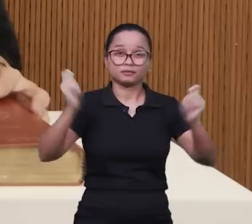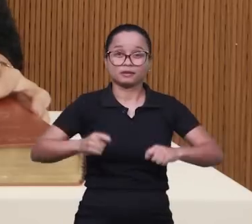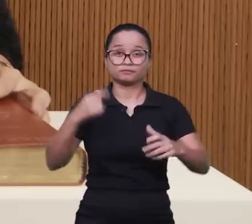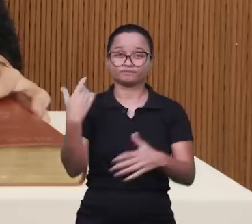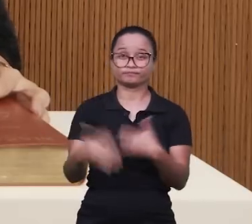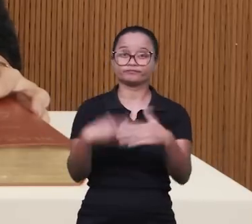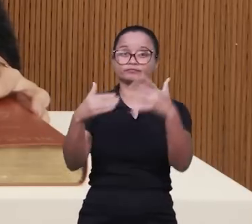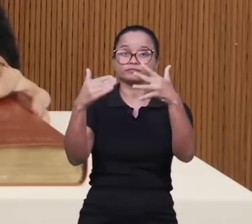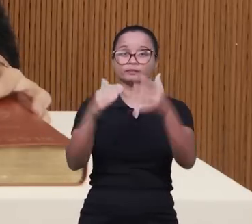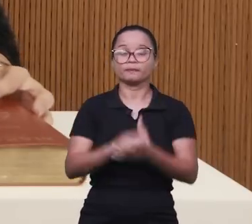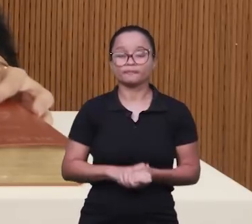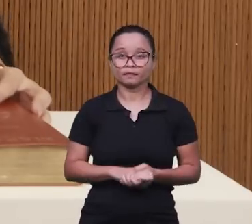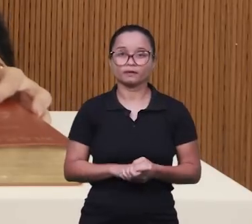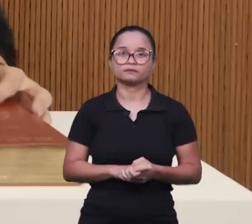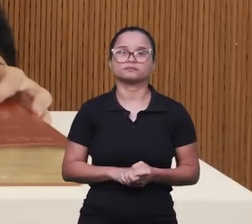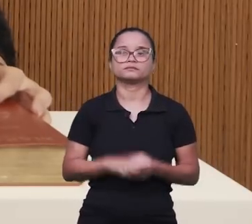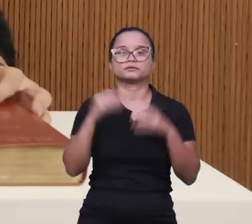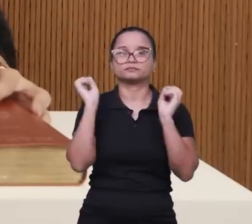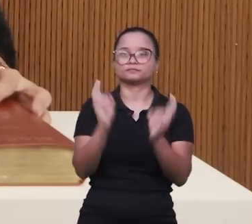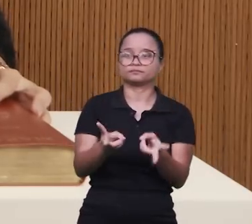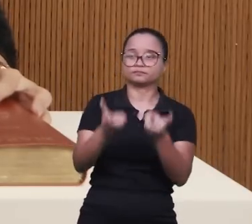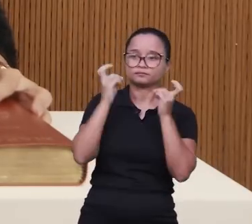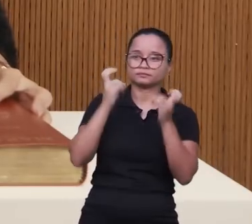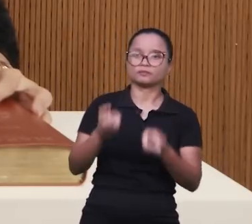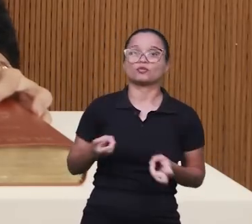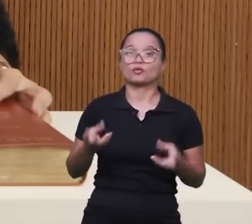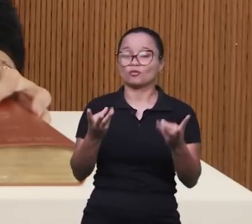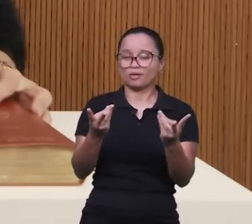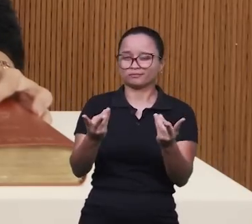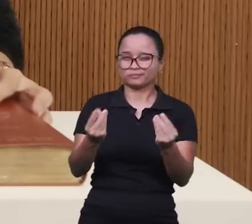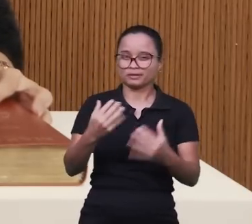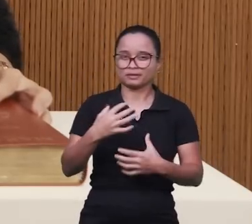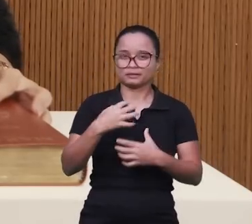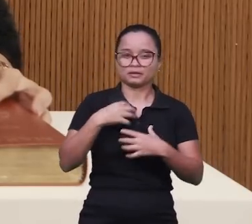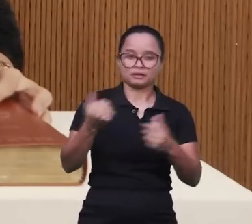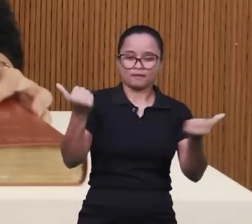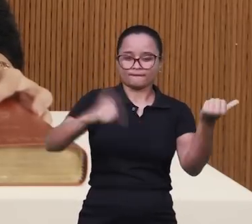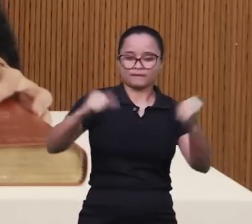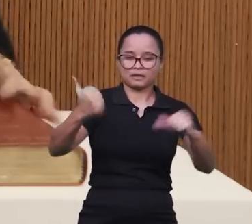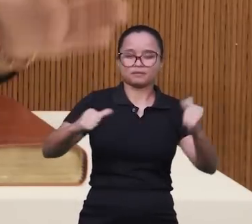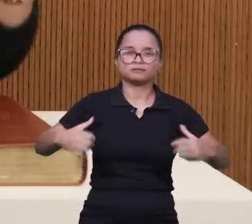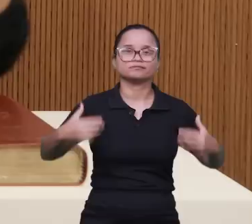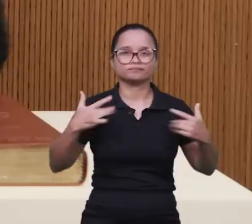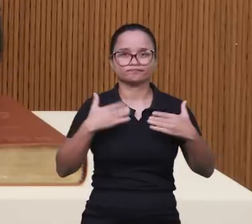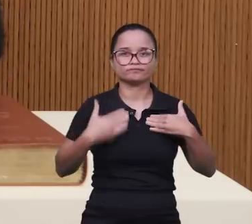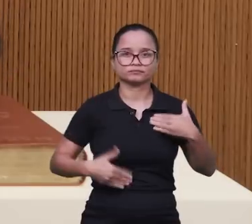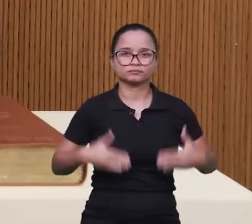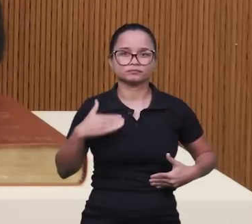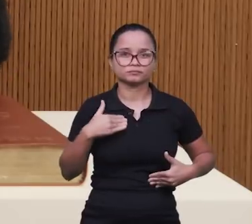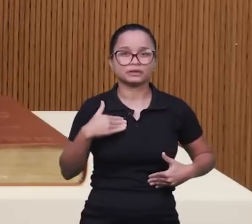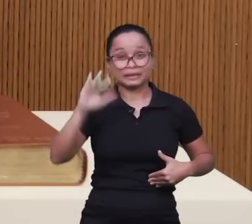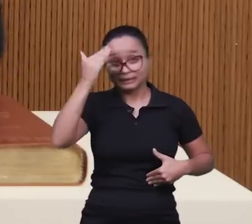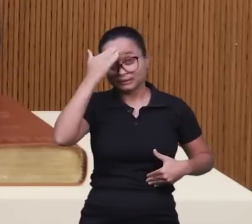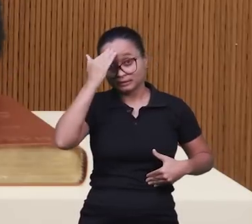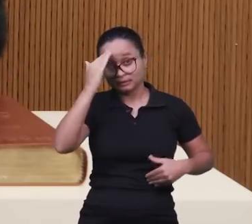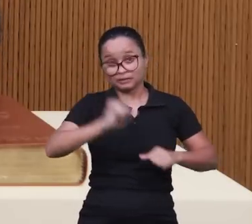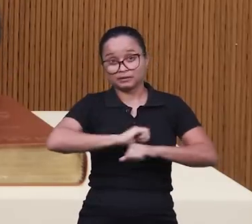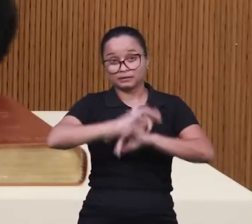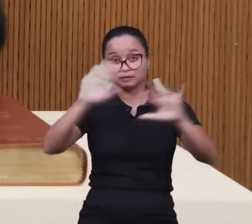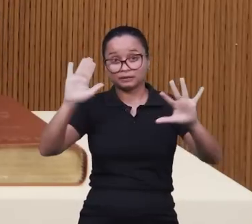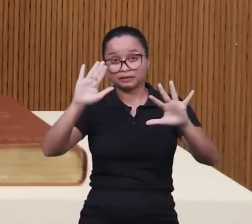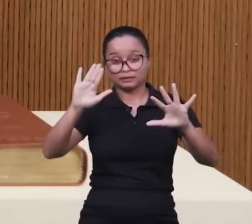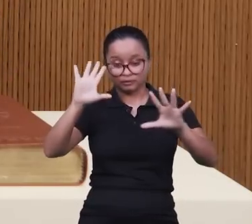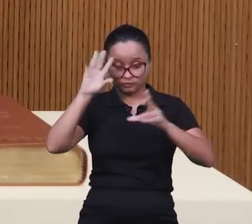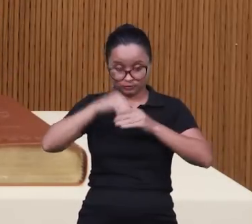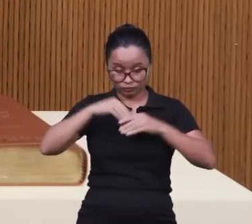consiga desenvolver a sua propriocepção, a sua sensibilidade, a sua autoanálise, tudo com muita consciência do que